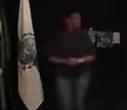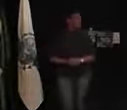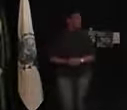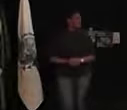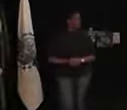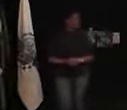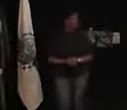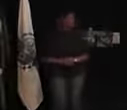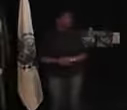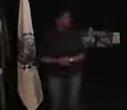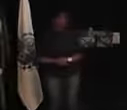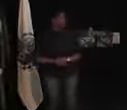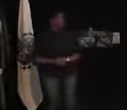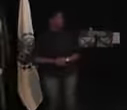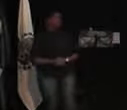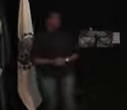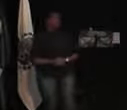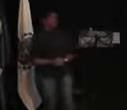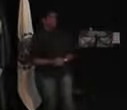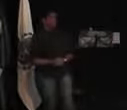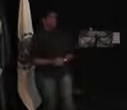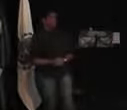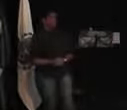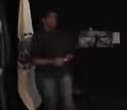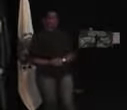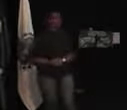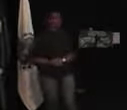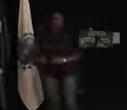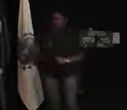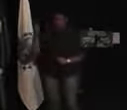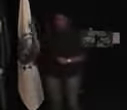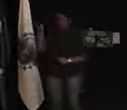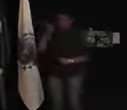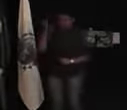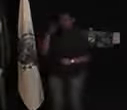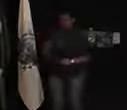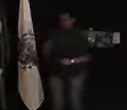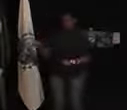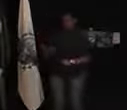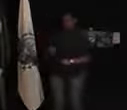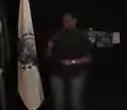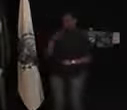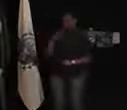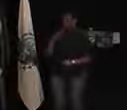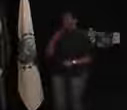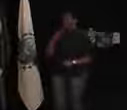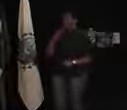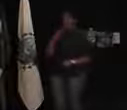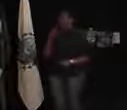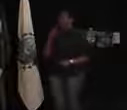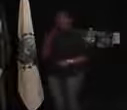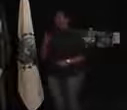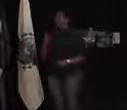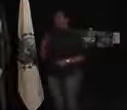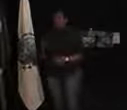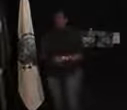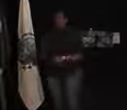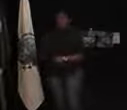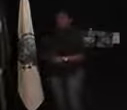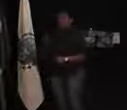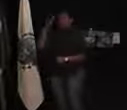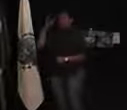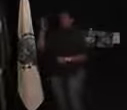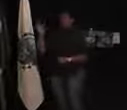passar. Então, é importante que o professor tenha conhecimento sobre o assunto,